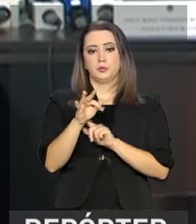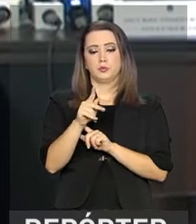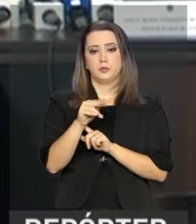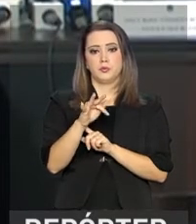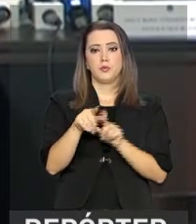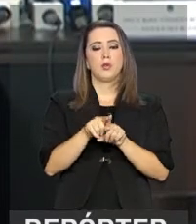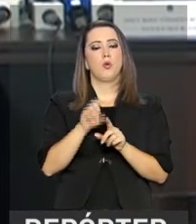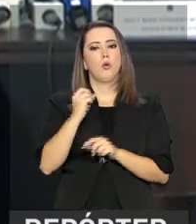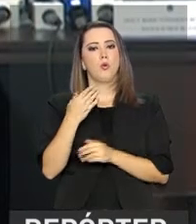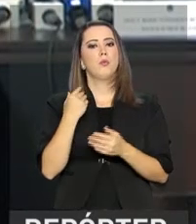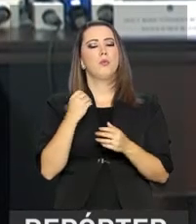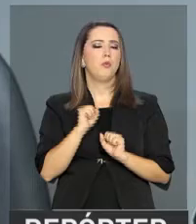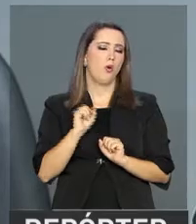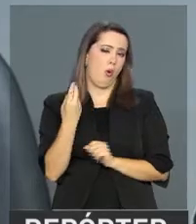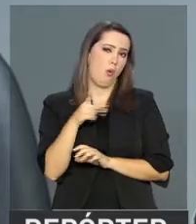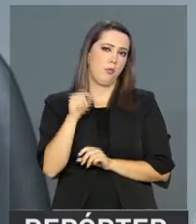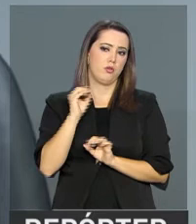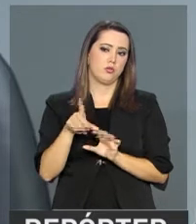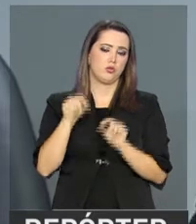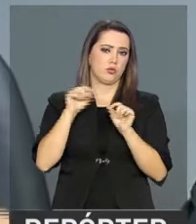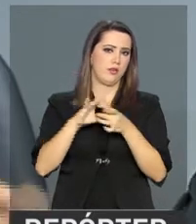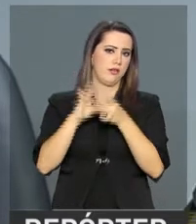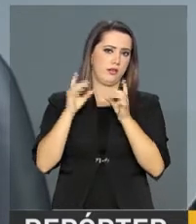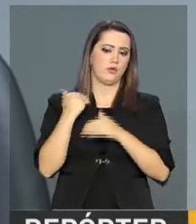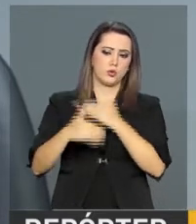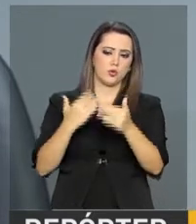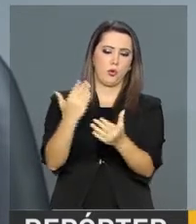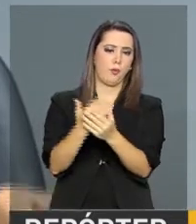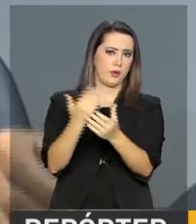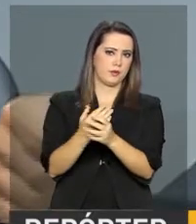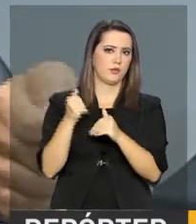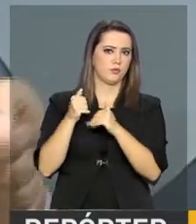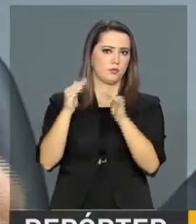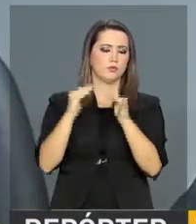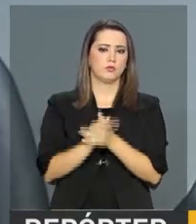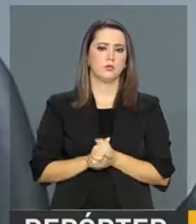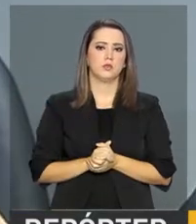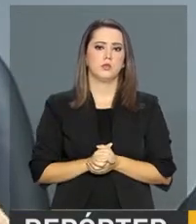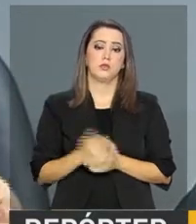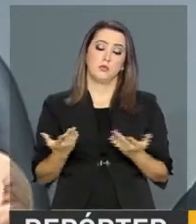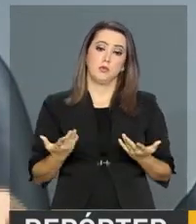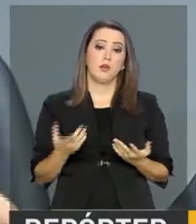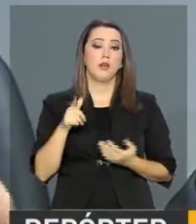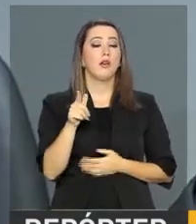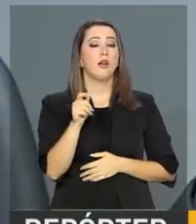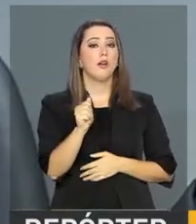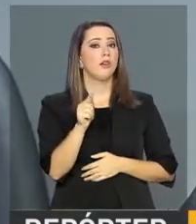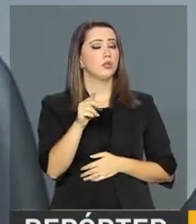poderá continuar com a ação na justiça aja eo permitiu não como quem arbitra mas quem como